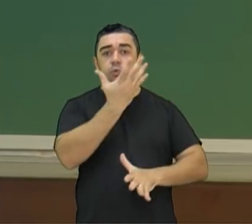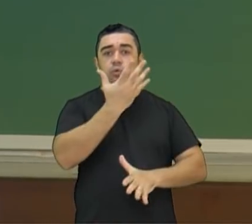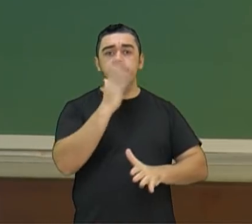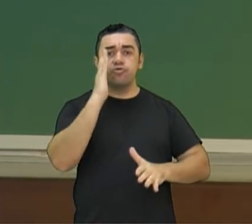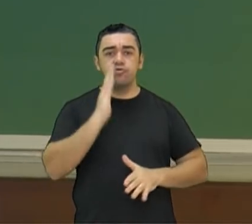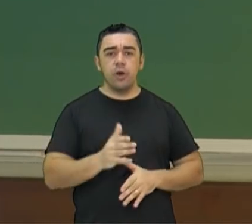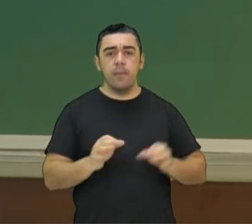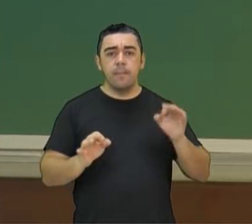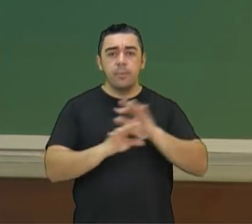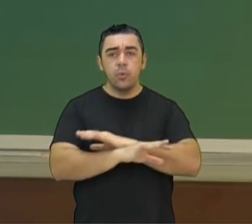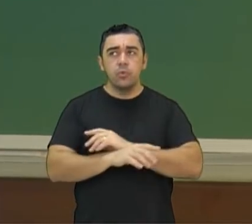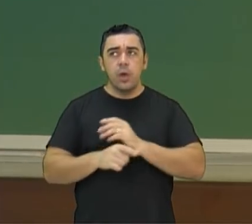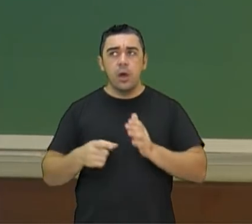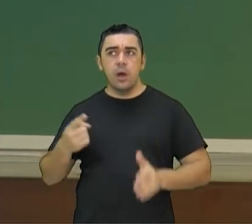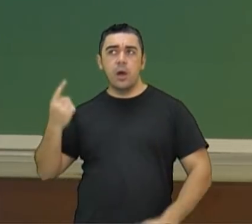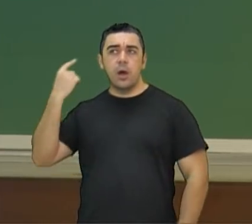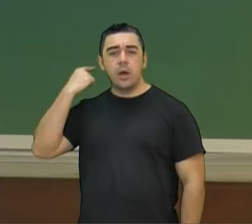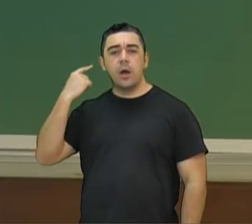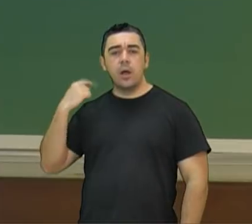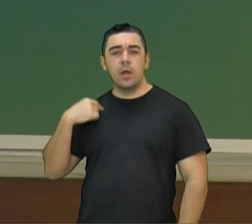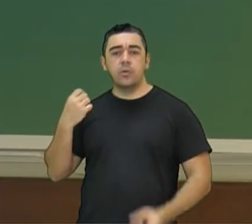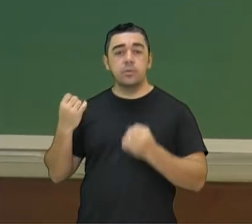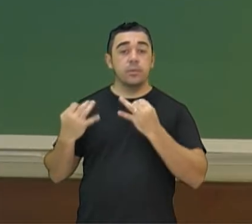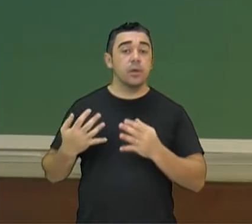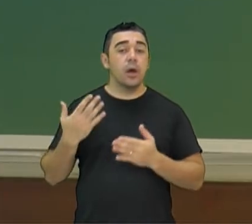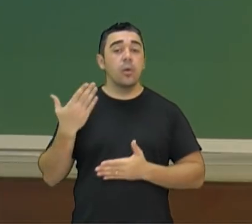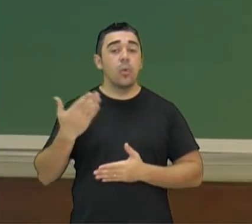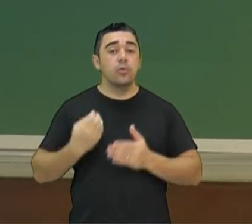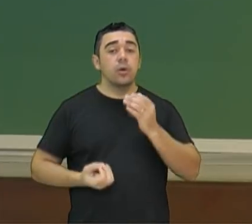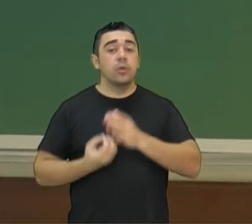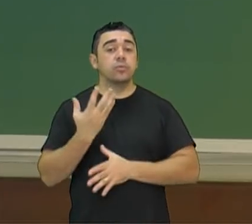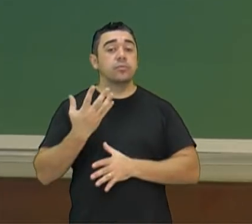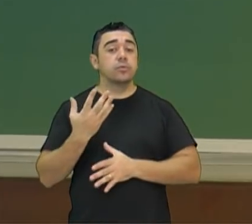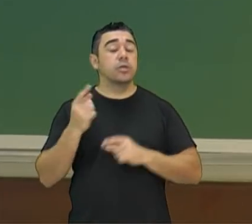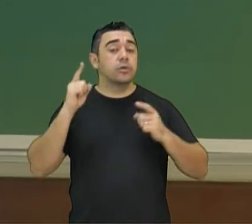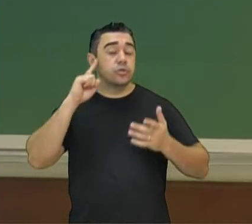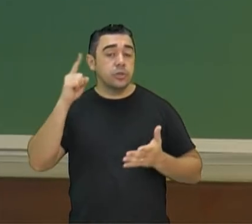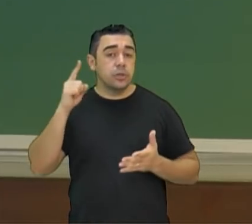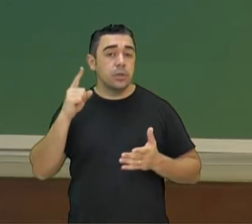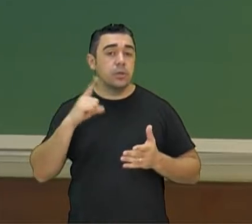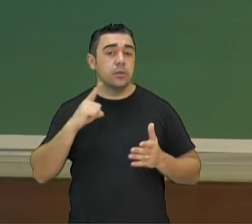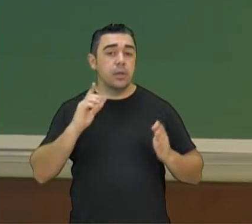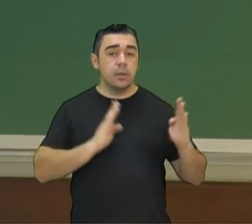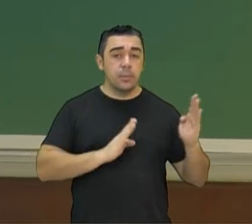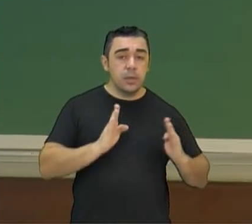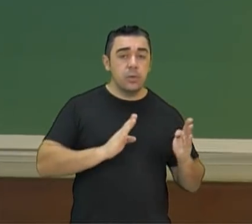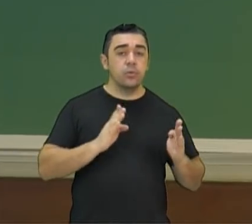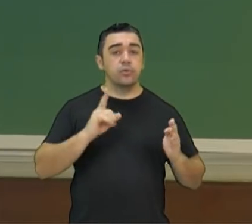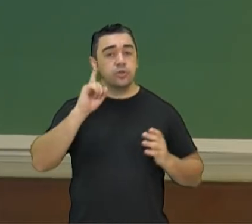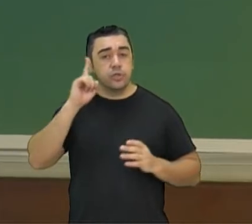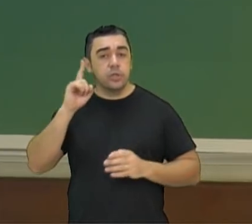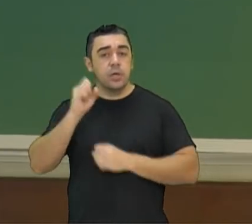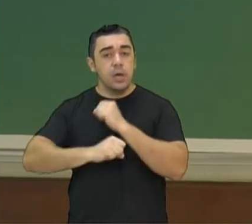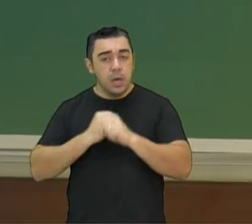estou fazendo a resenha dele, eu tenho que dizer para o público quando ele foi lançado, em que época, que período, que dia, enfim, tenho